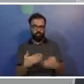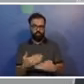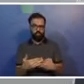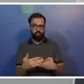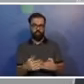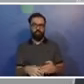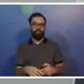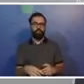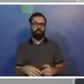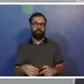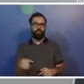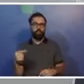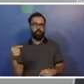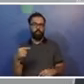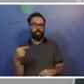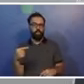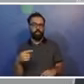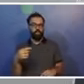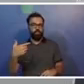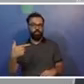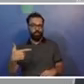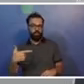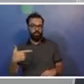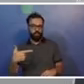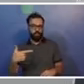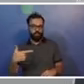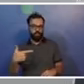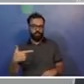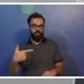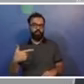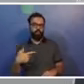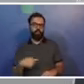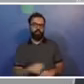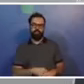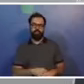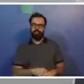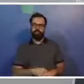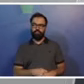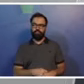depois ele tirou 7 desse resultado,